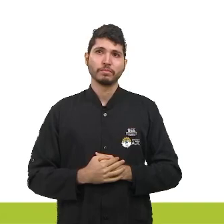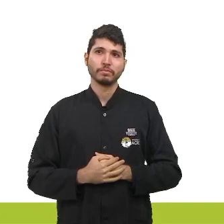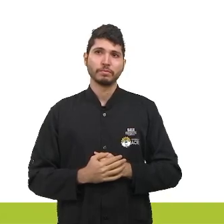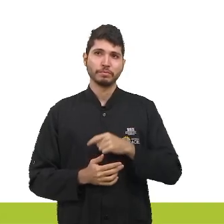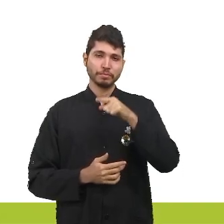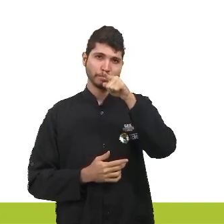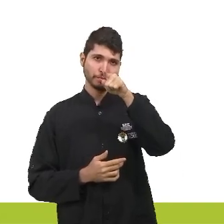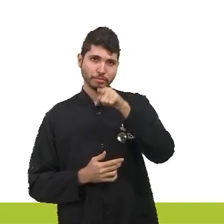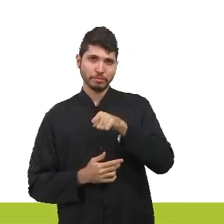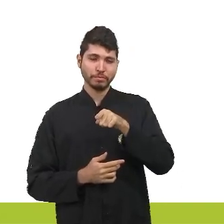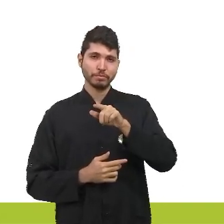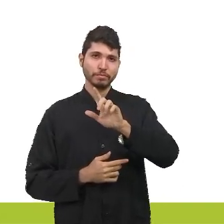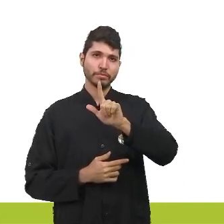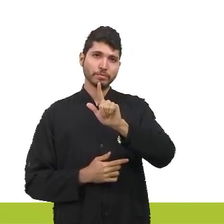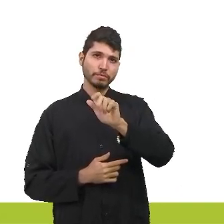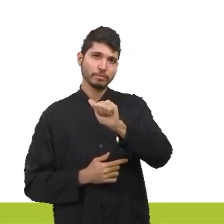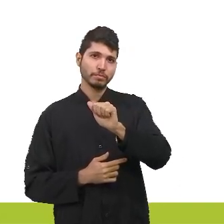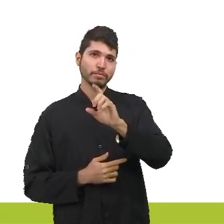polígono aqui à esquerda.